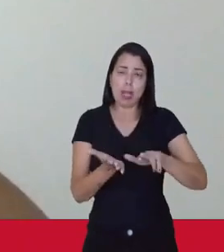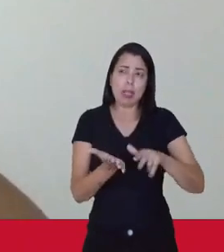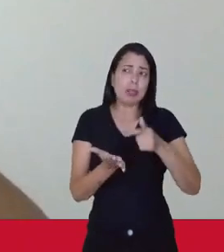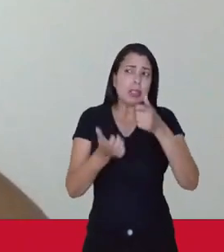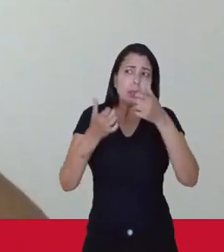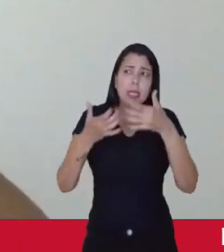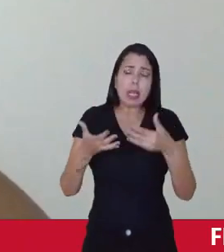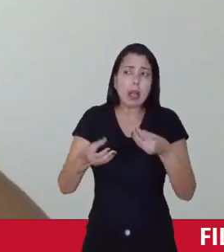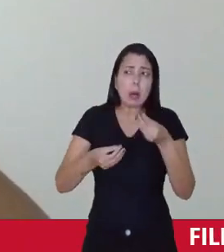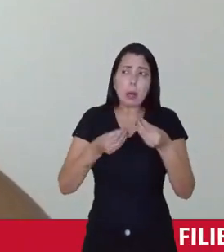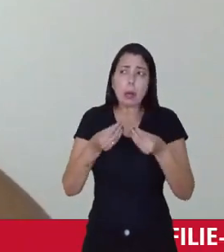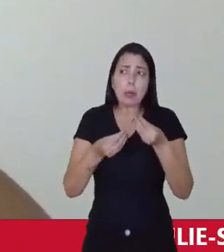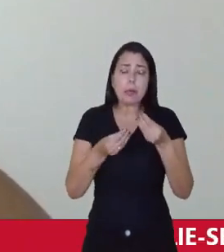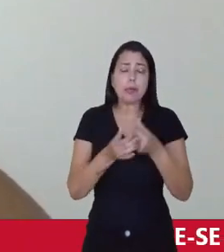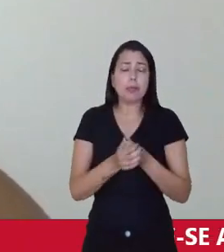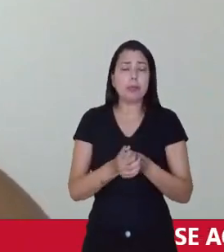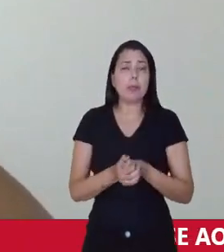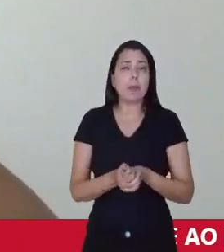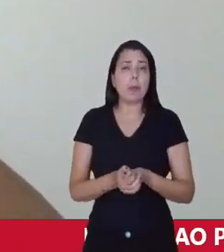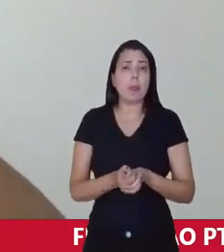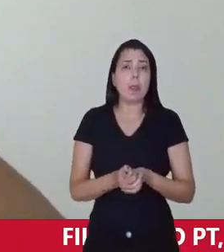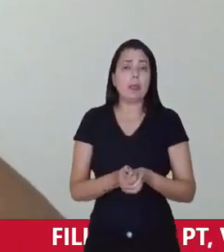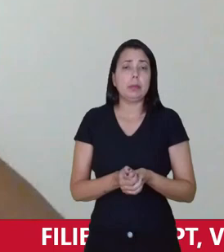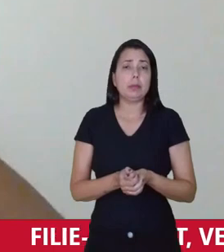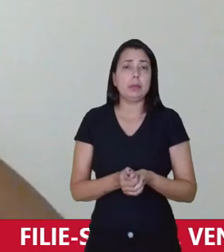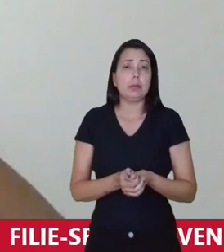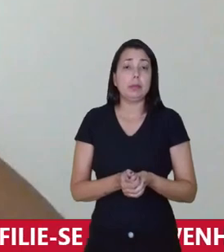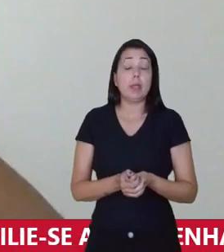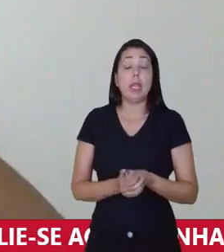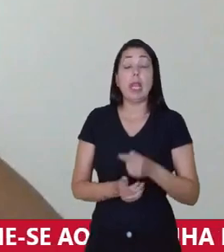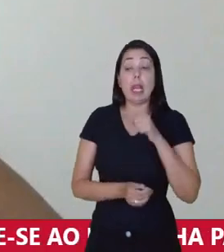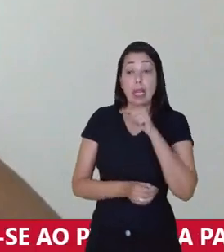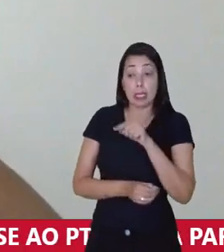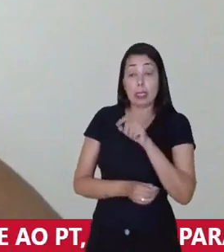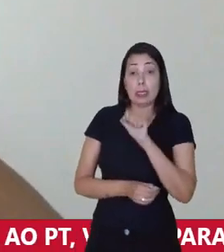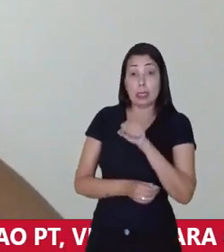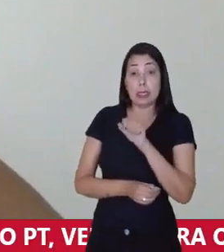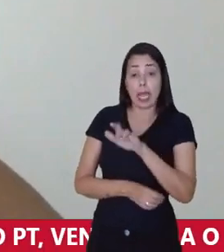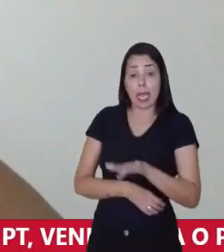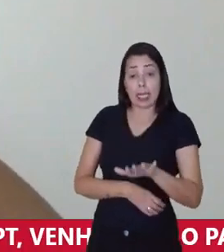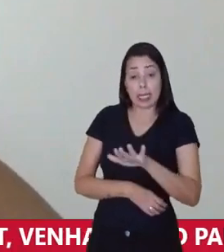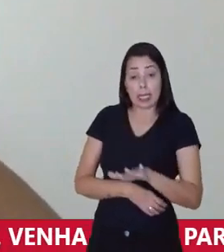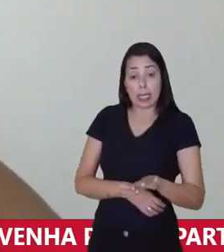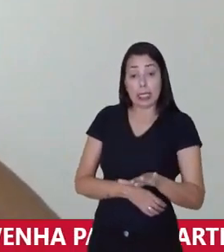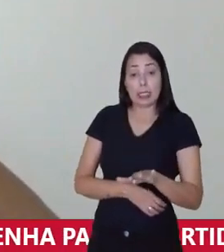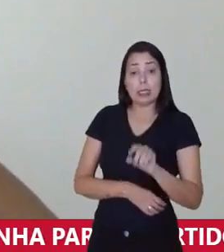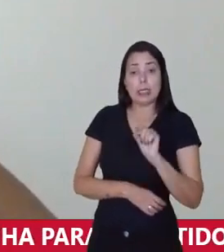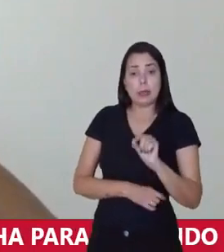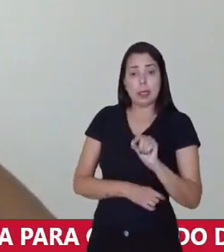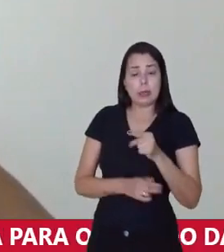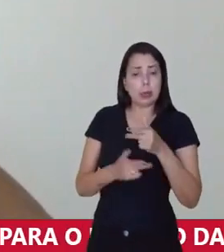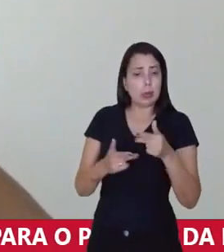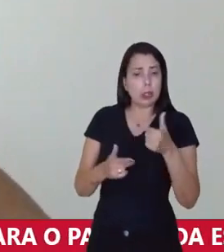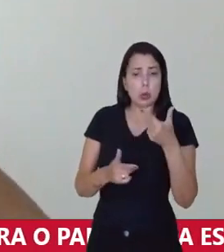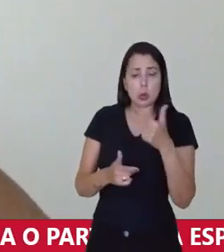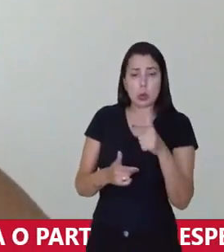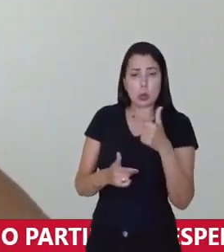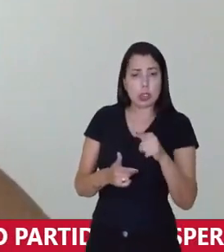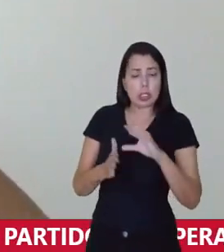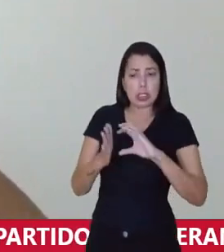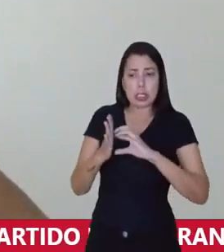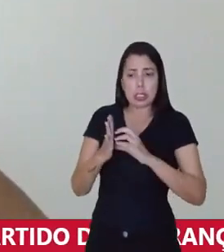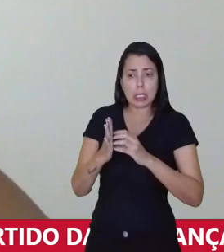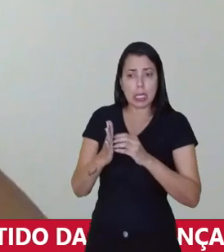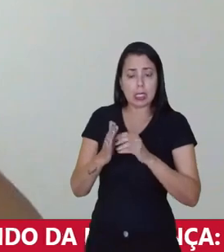com infância pobre homogênea? Que ali a infância era um bolsão, né? Não haviam dados